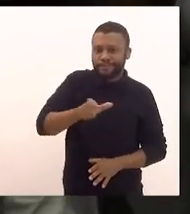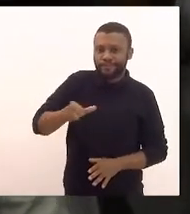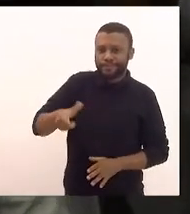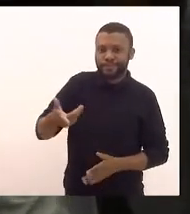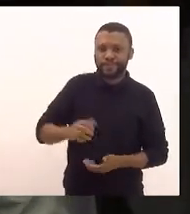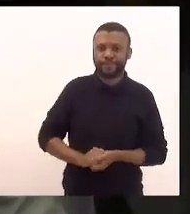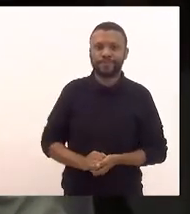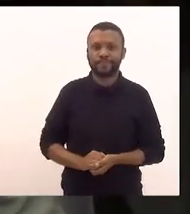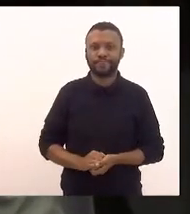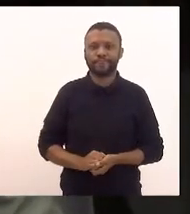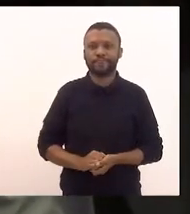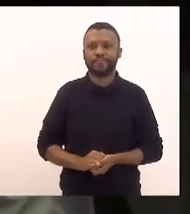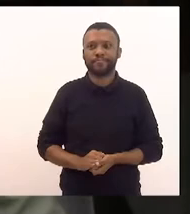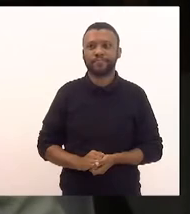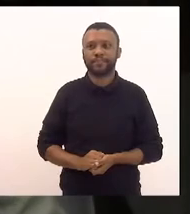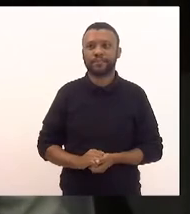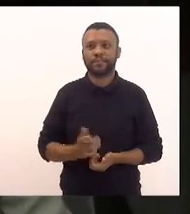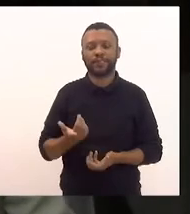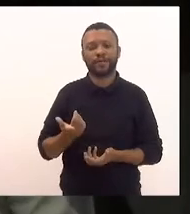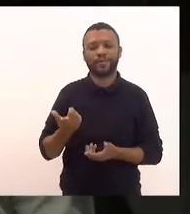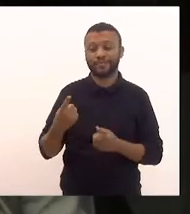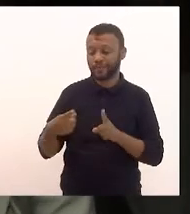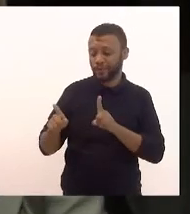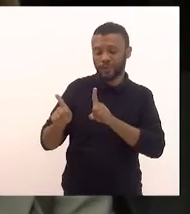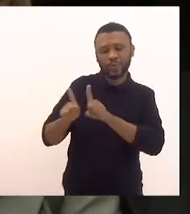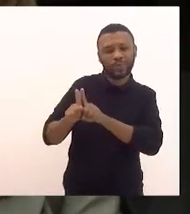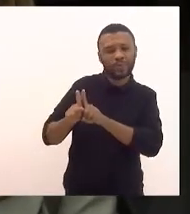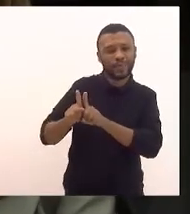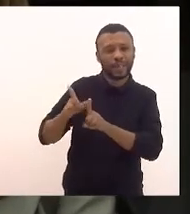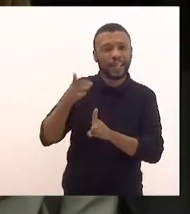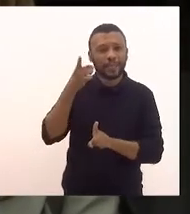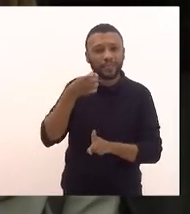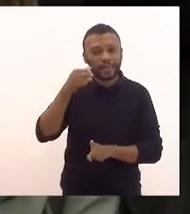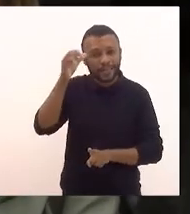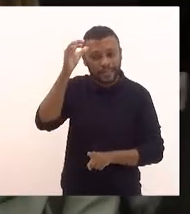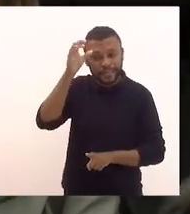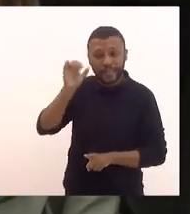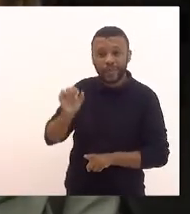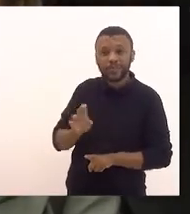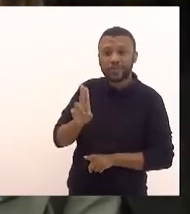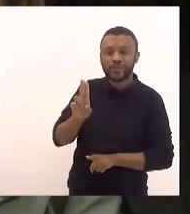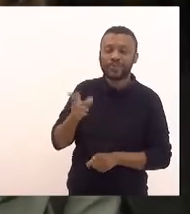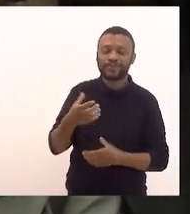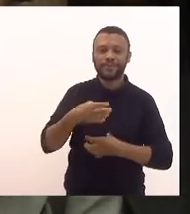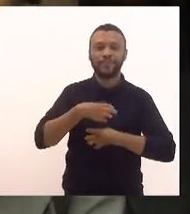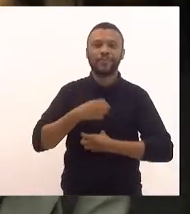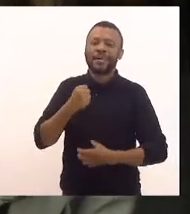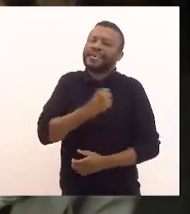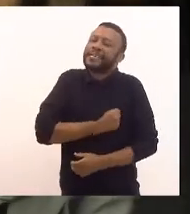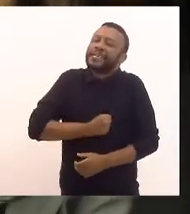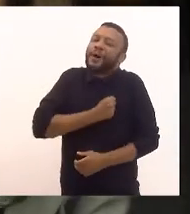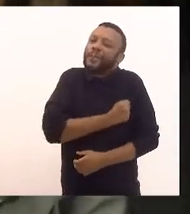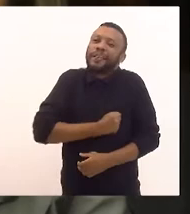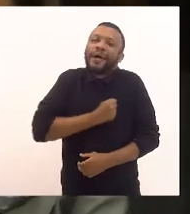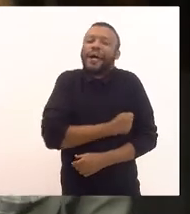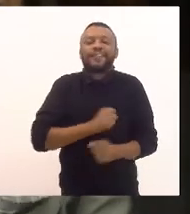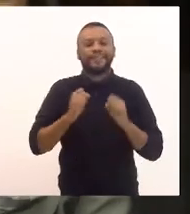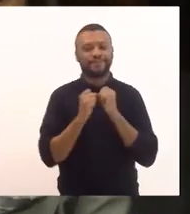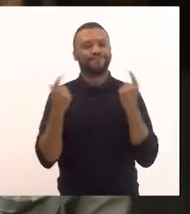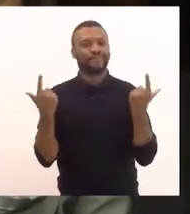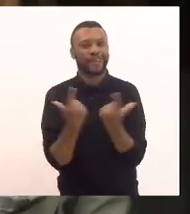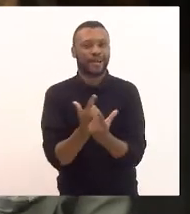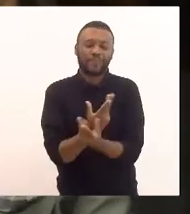é uma pessoa da deputada tia Ju eu já estou com muitas saudades aqui da Assembleia Legislativa muita